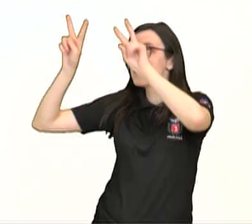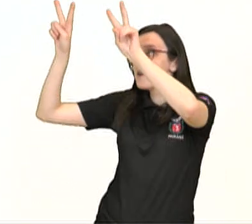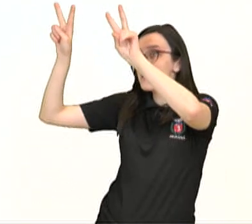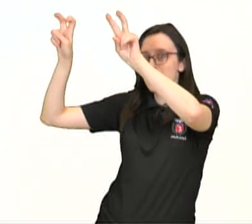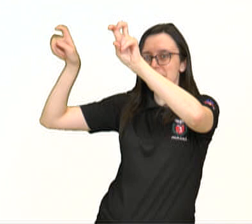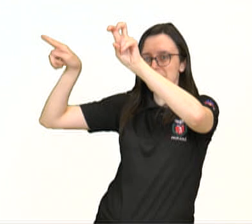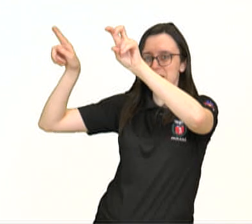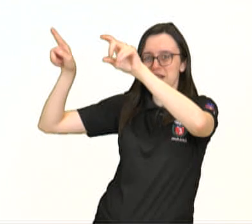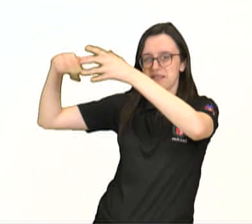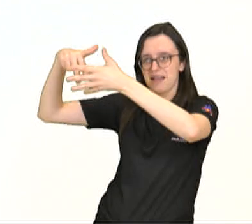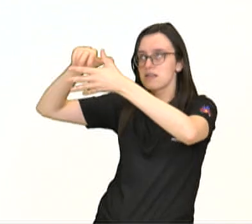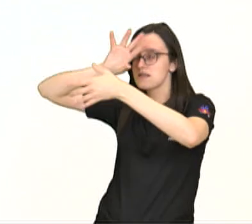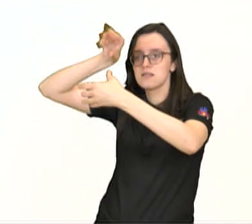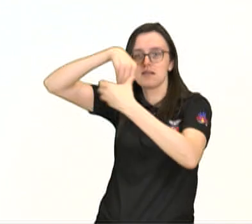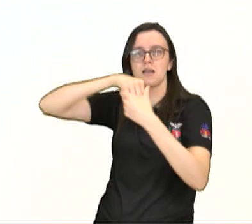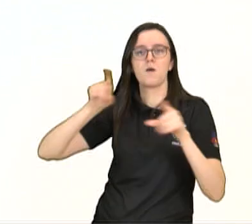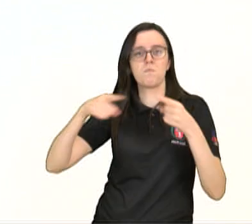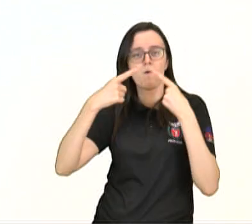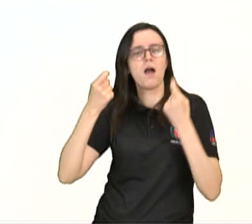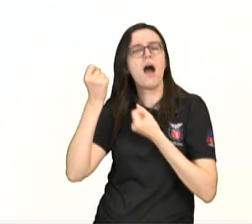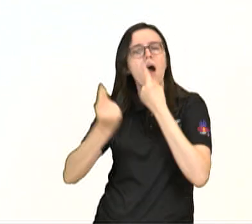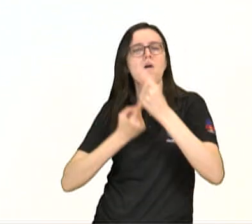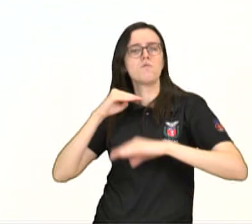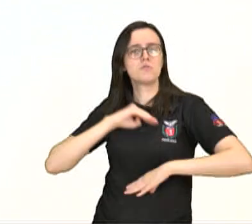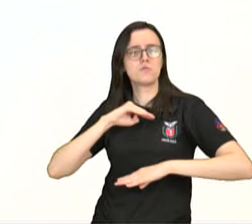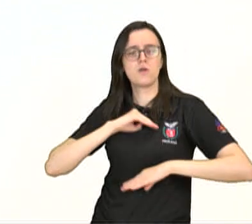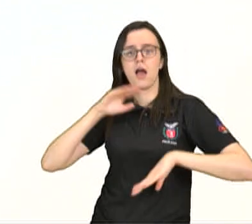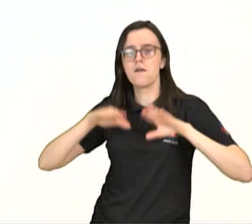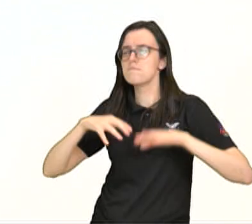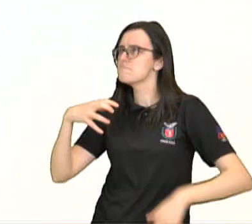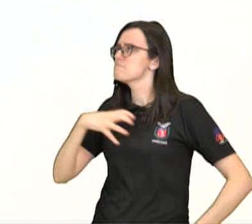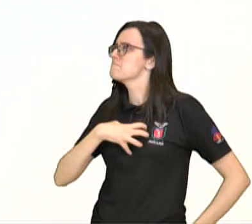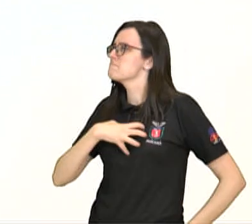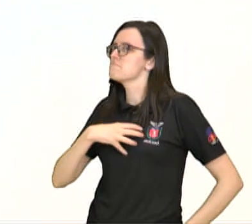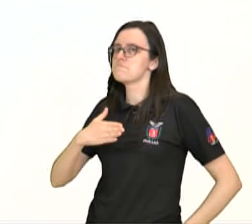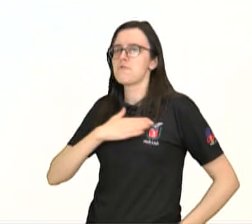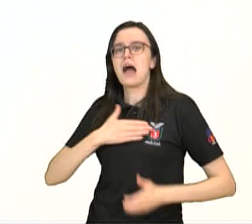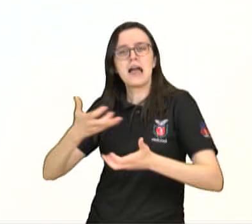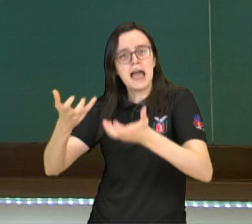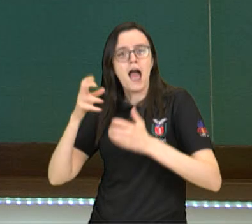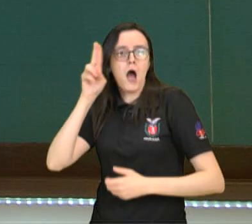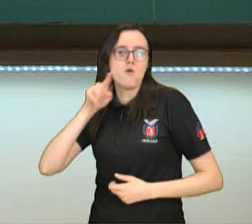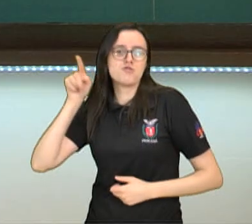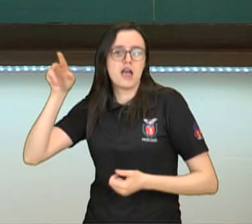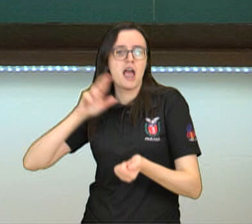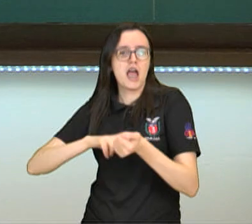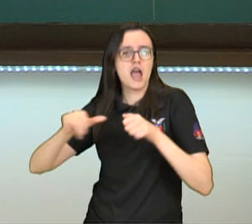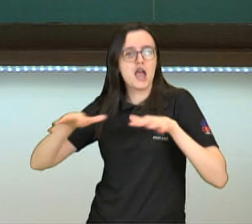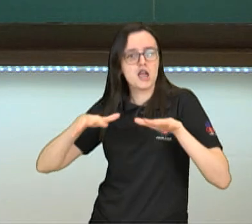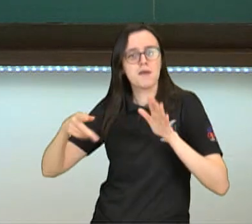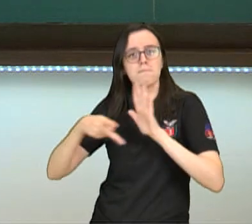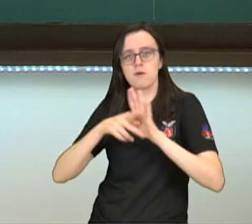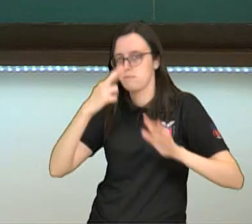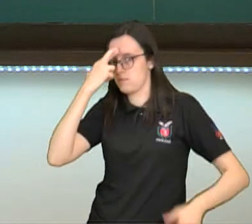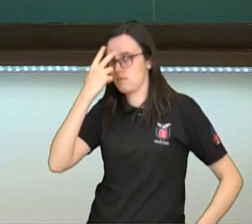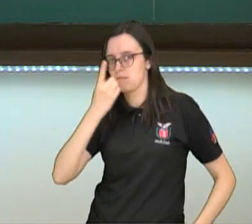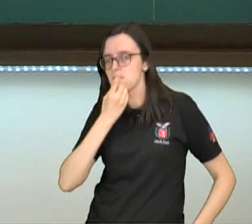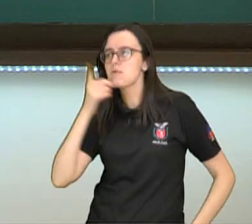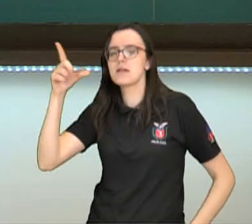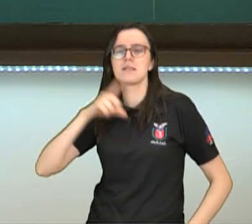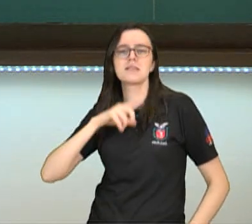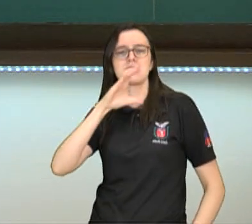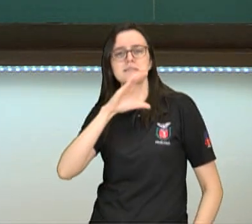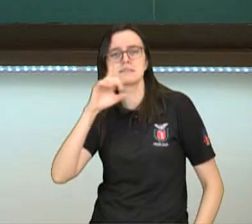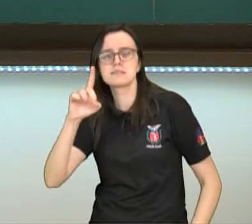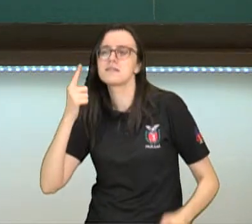em seu repertório. Alguns casos totalmente inspirados no ritmo dominicano. Então, em alguns momentos, eles têm o CD,